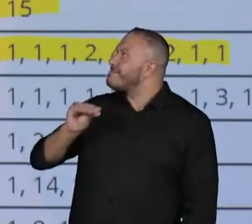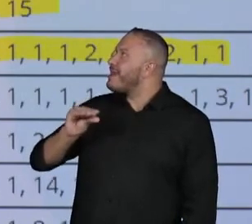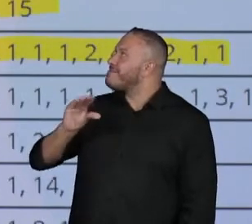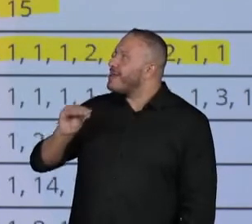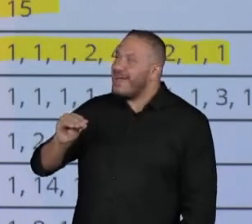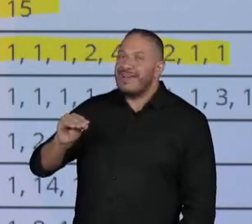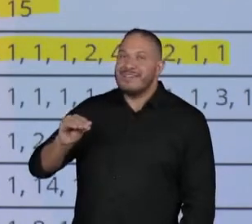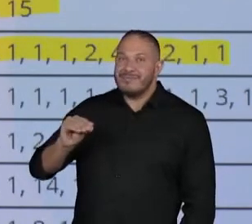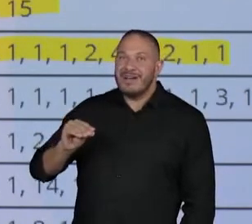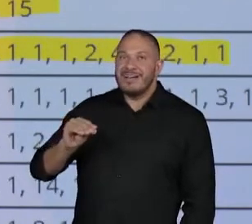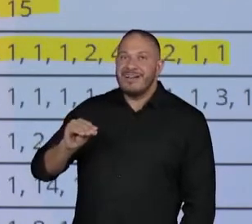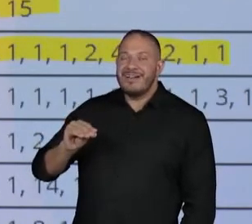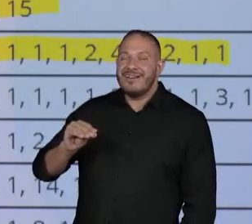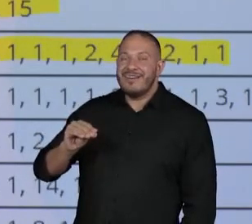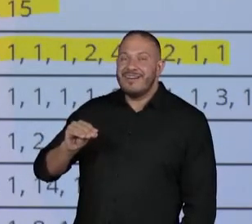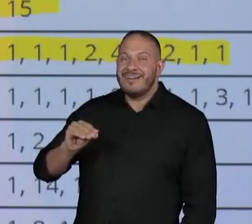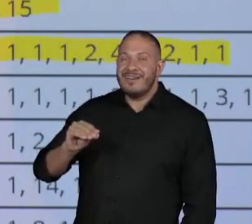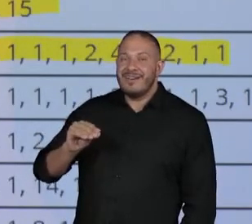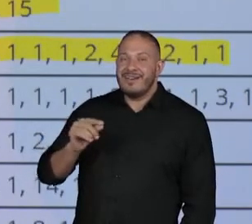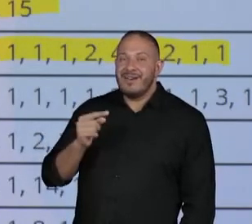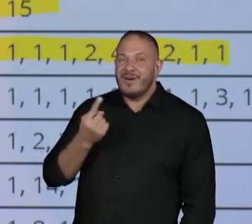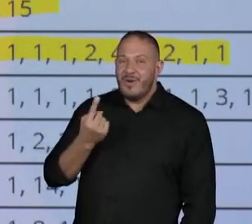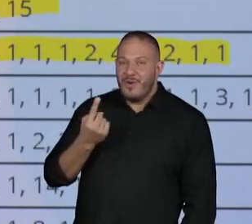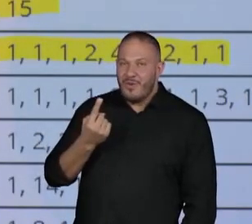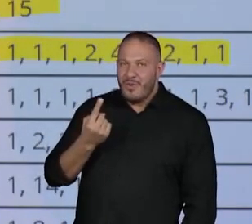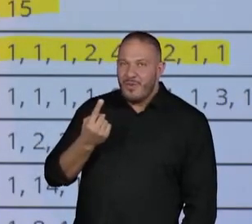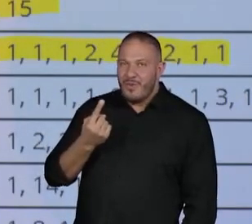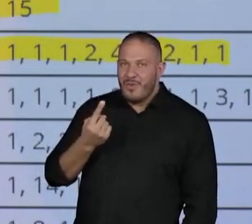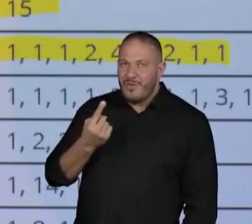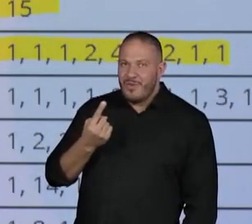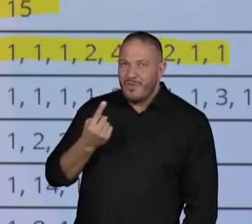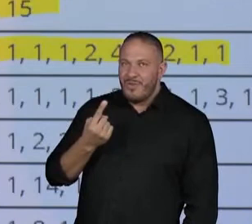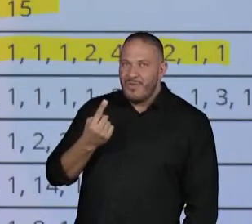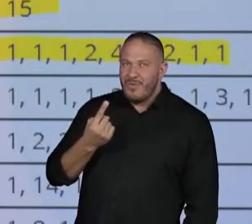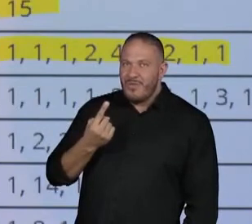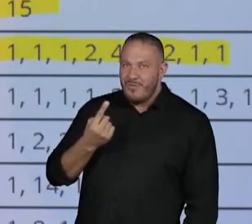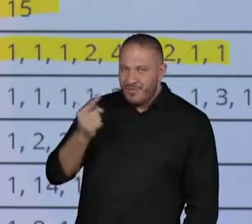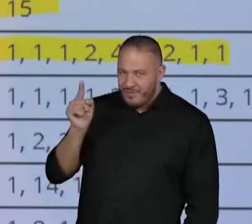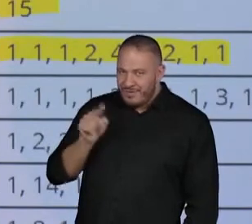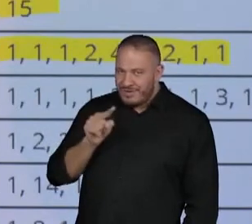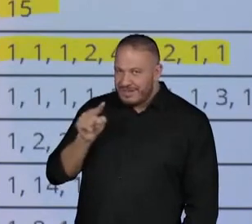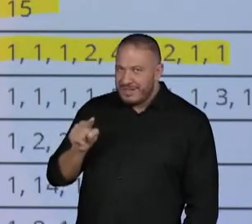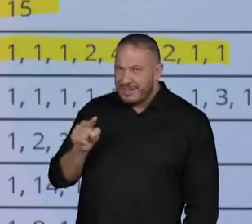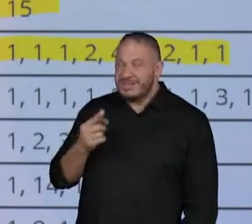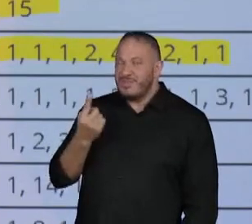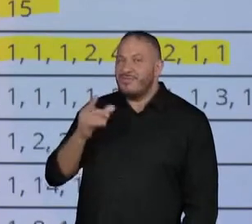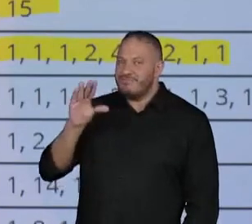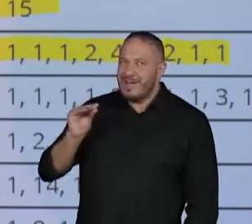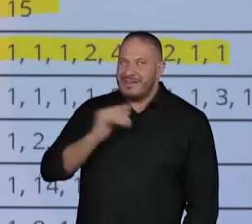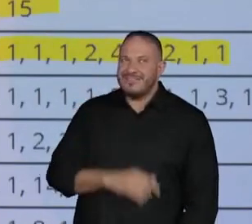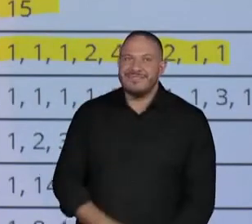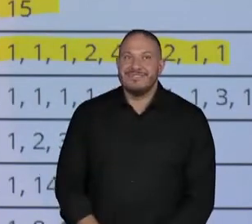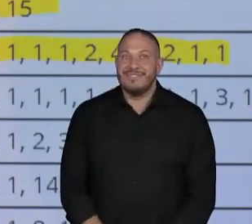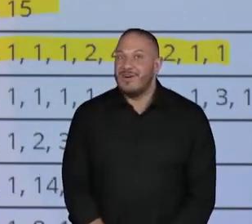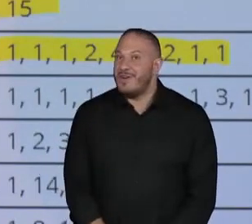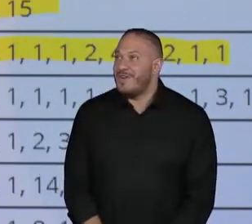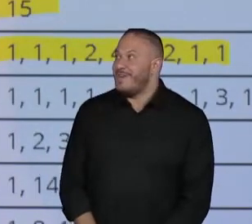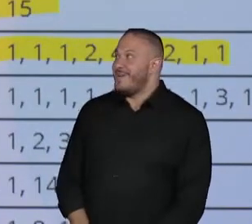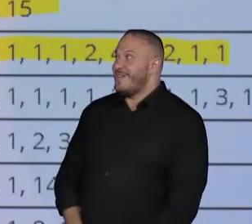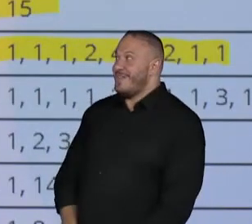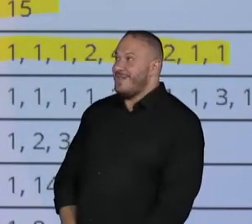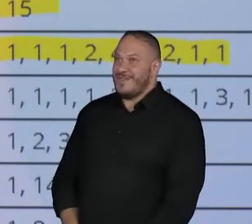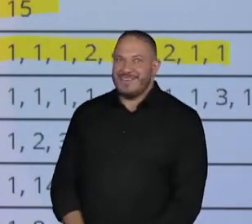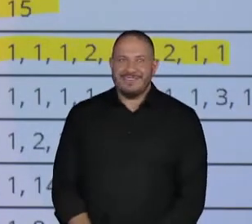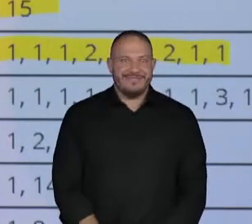8, 9, 10, 11. 1 desligado. Não, aí Perdão, um ligado Isso. e 1 desligado. Ó,